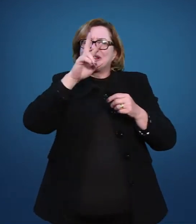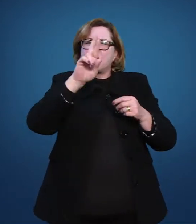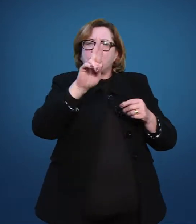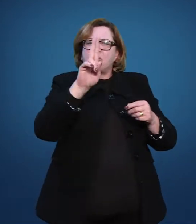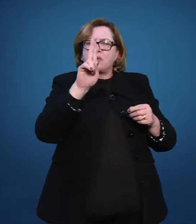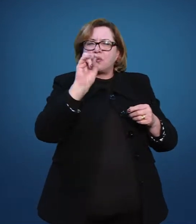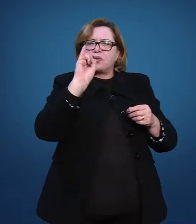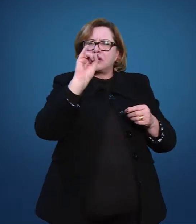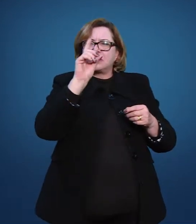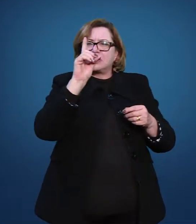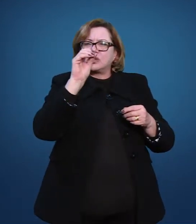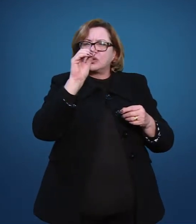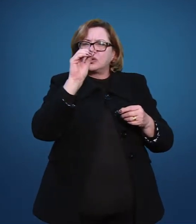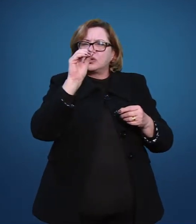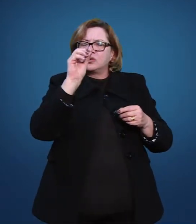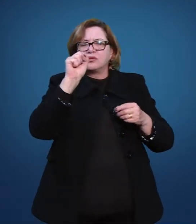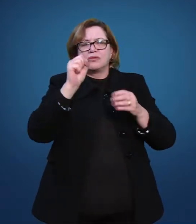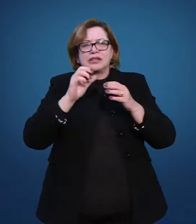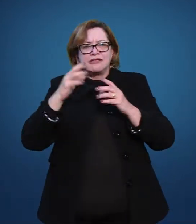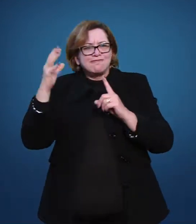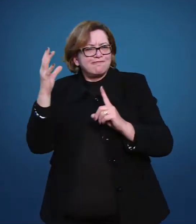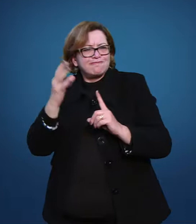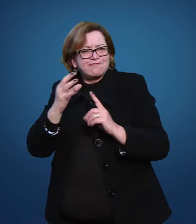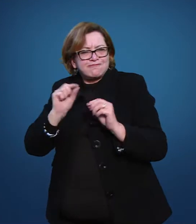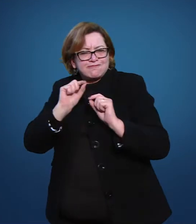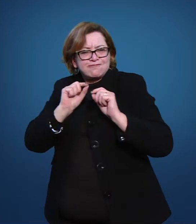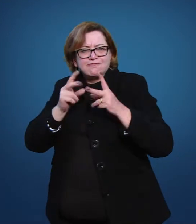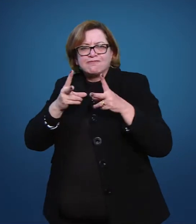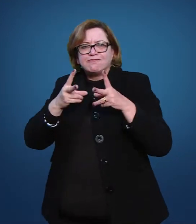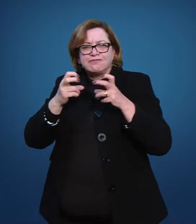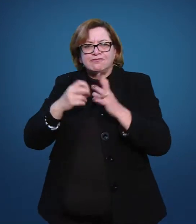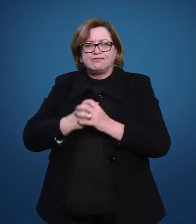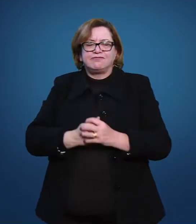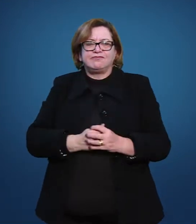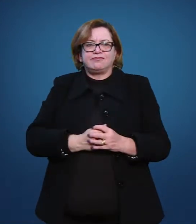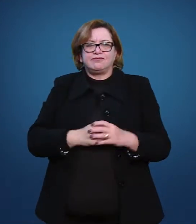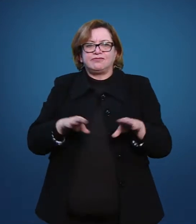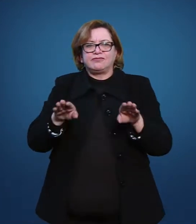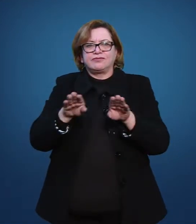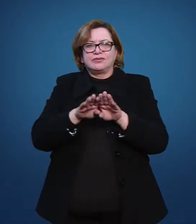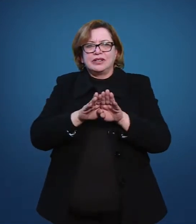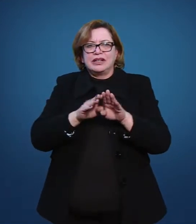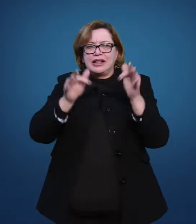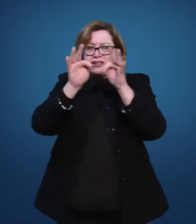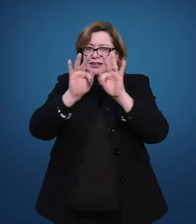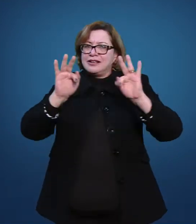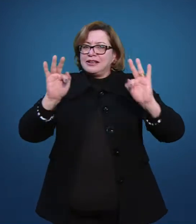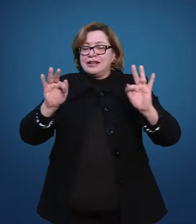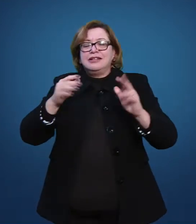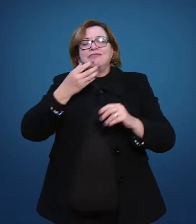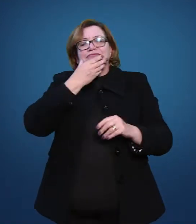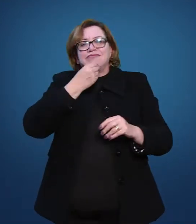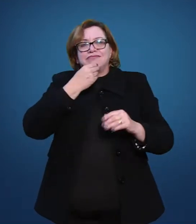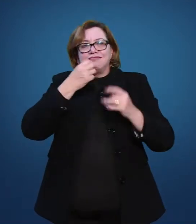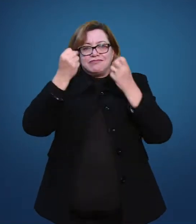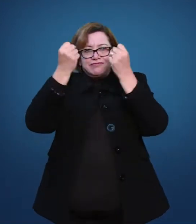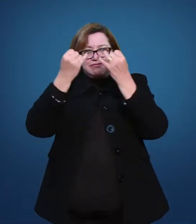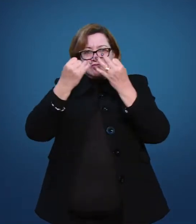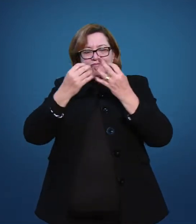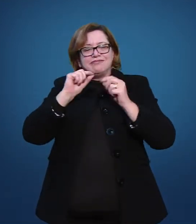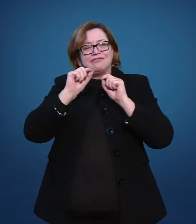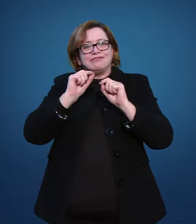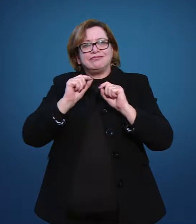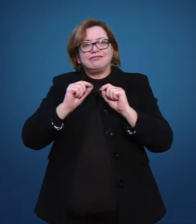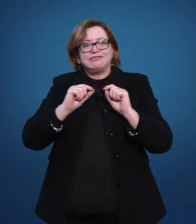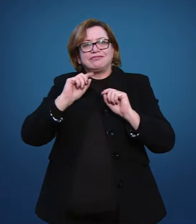que interferem nos sinais enviados. O George Collie, com essa frase, ele quer dizer